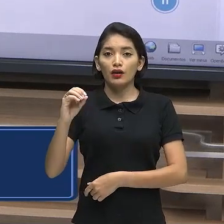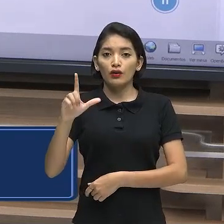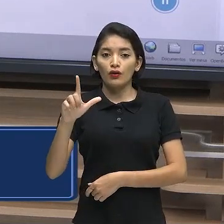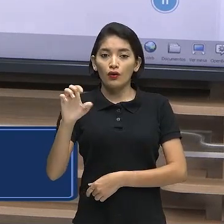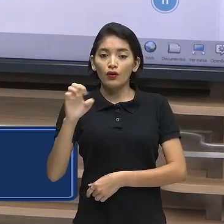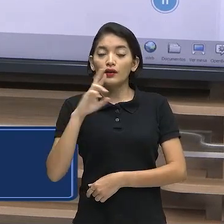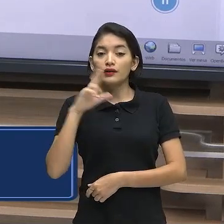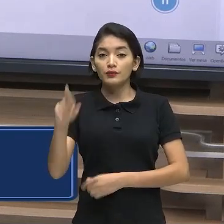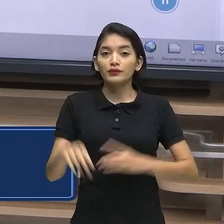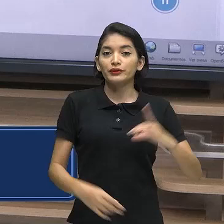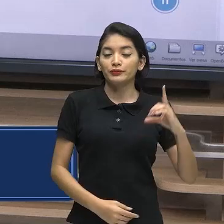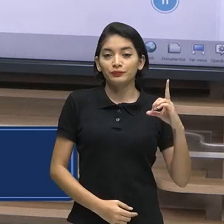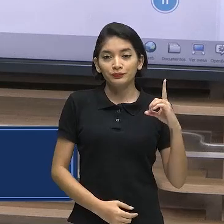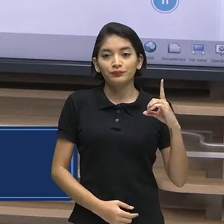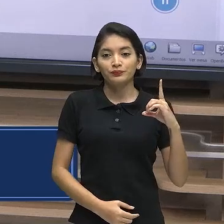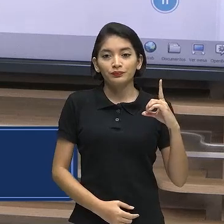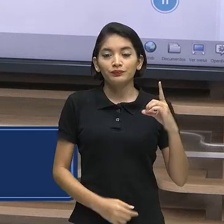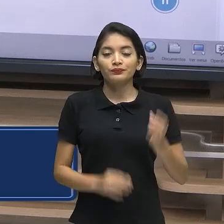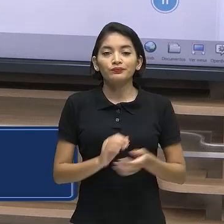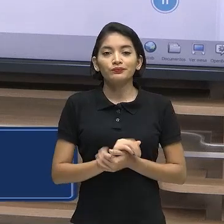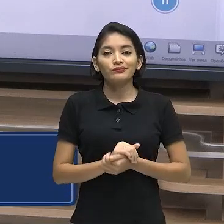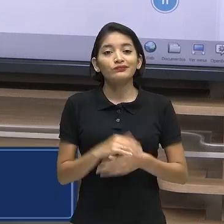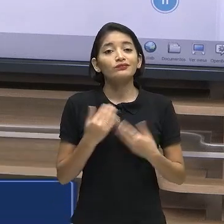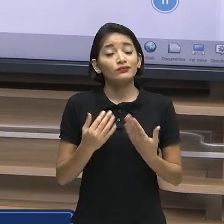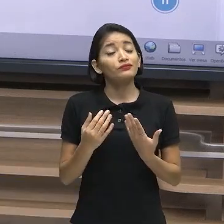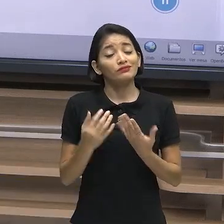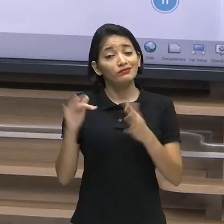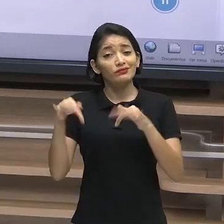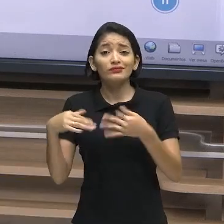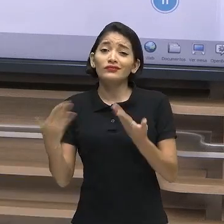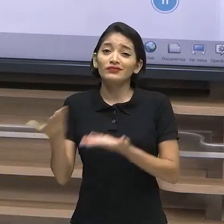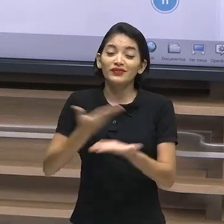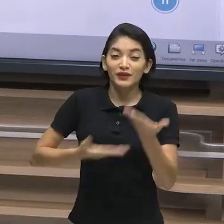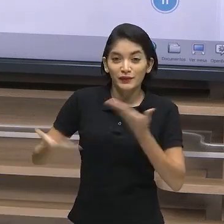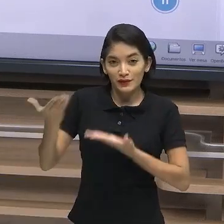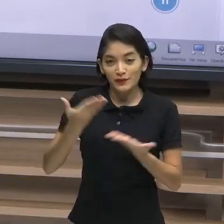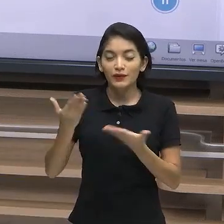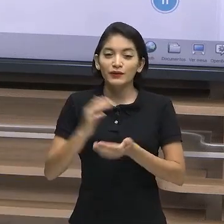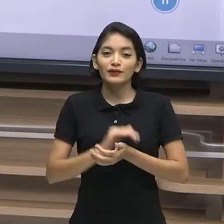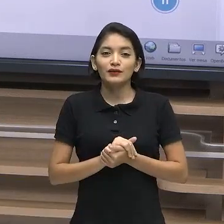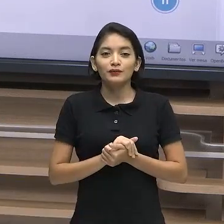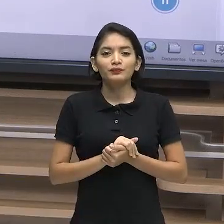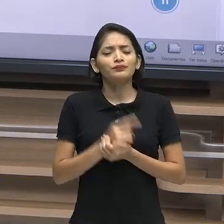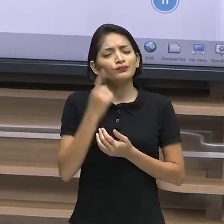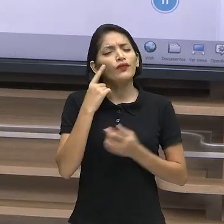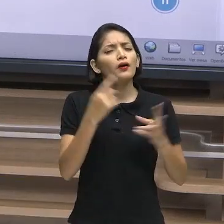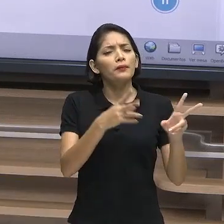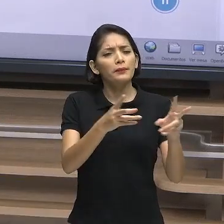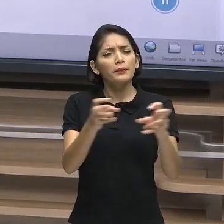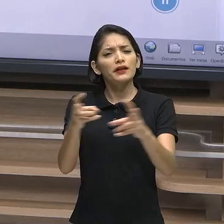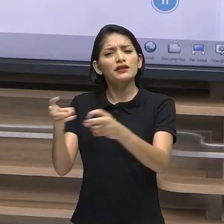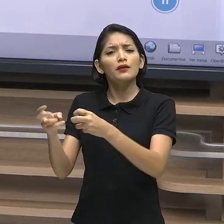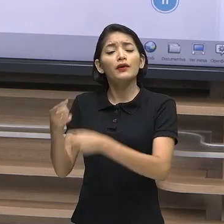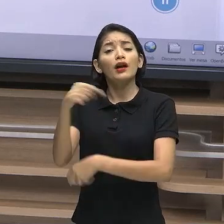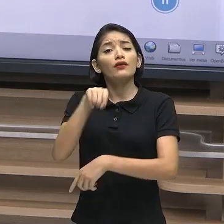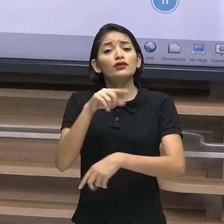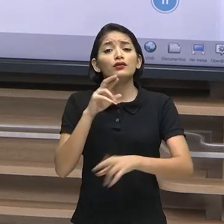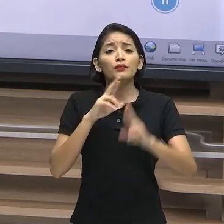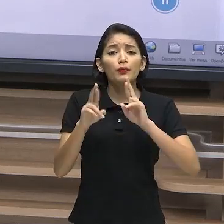D. Bom, então foram essas as nossas participações, né? Então, pelo que eu percebi aqui, vocês